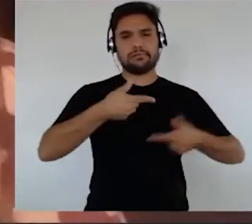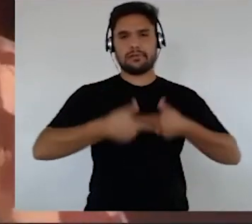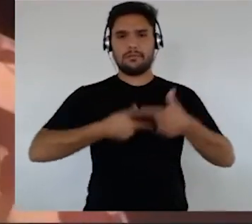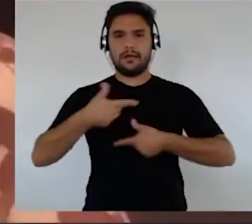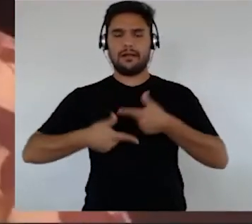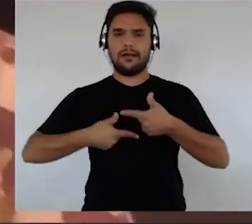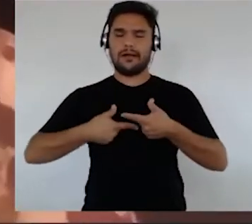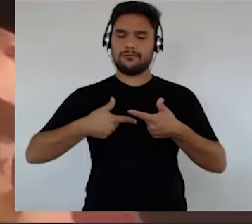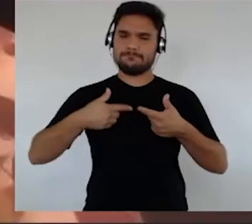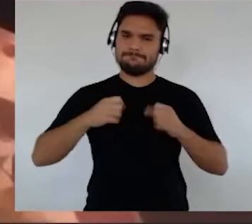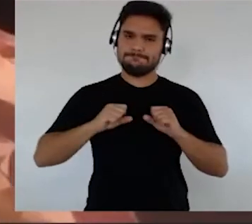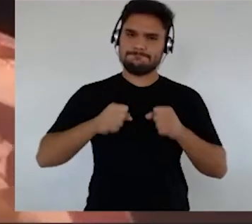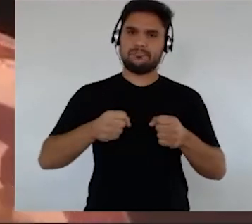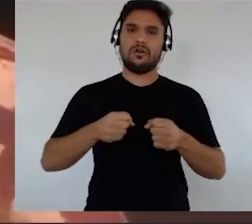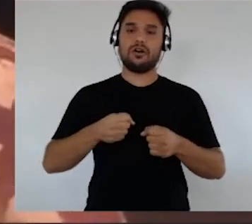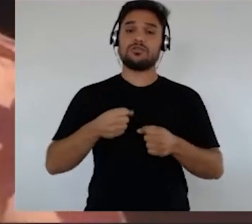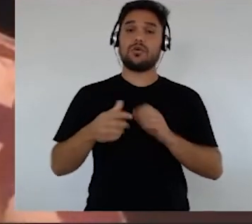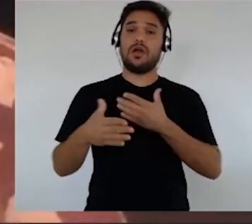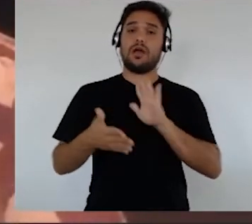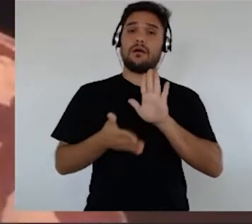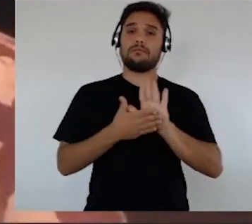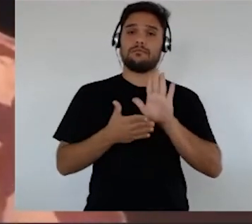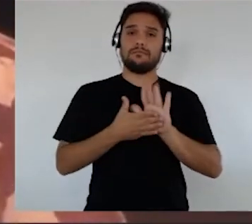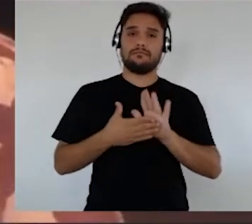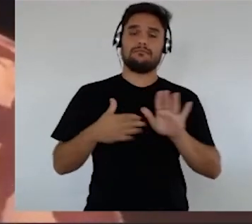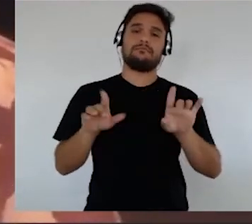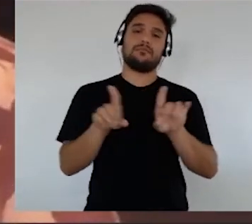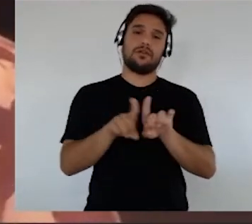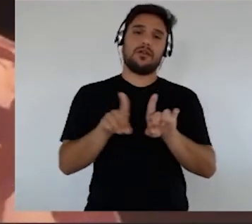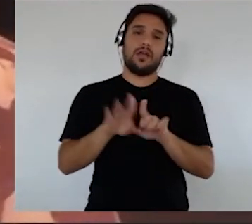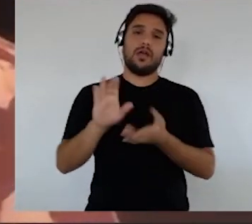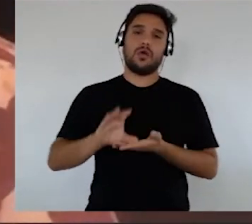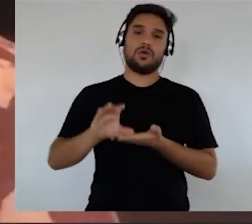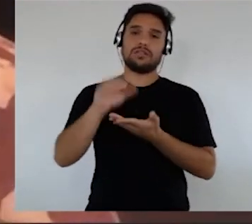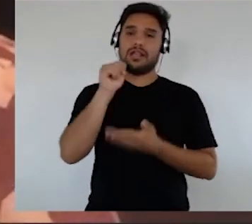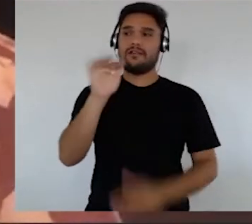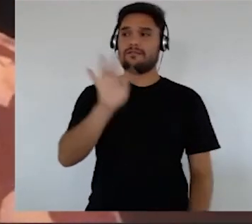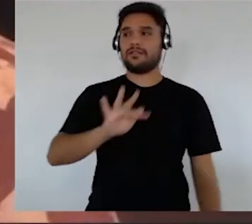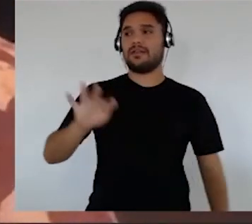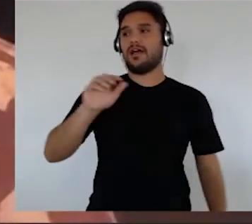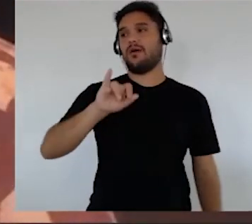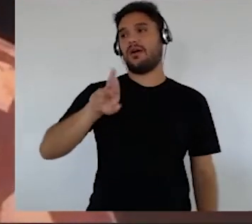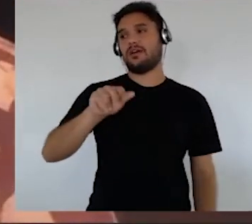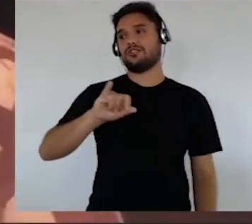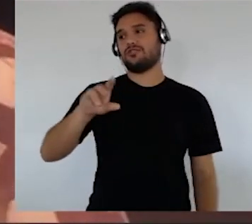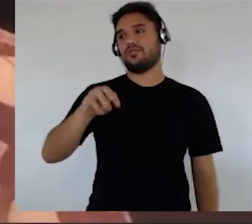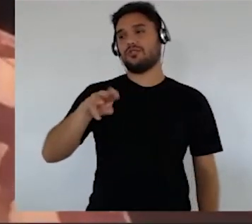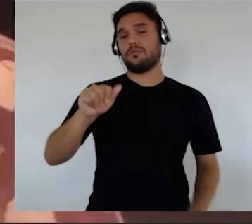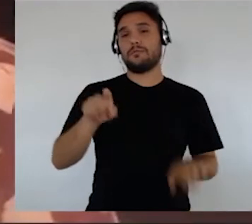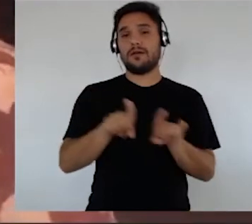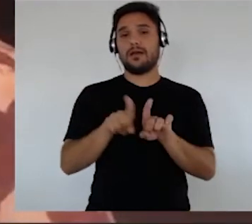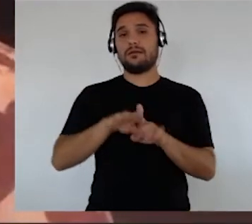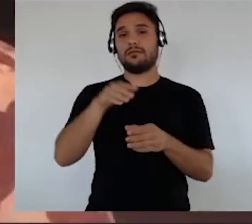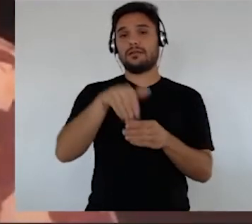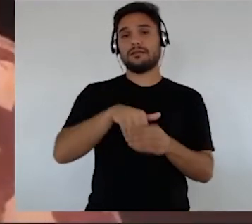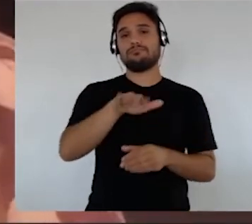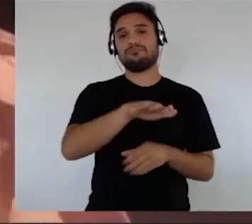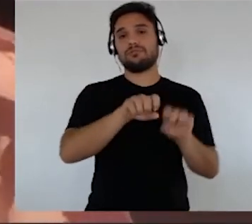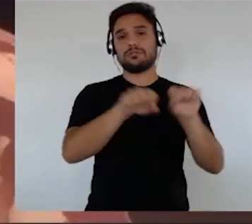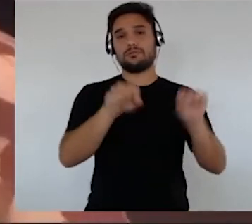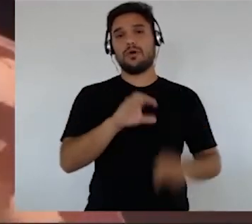trabalhando bastante uma proposta apresentada pela conselheira federal Valentina Jungmann, de paridade no sistema de eleições da